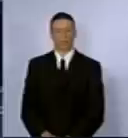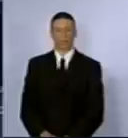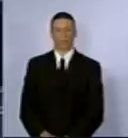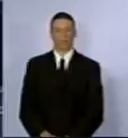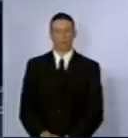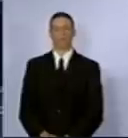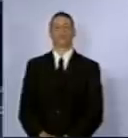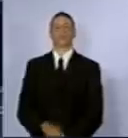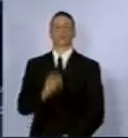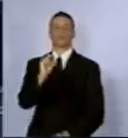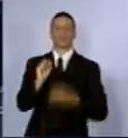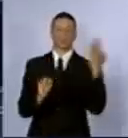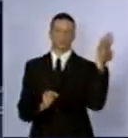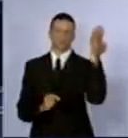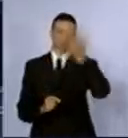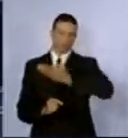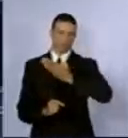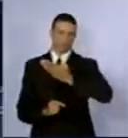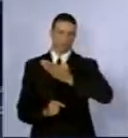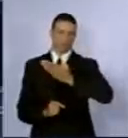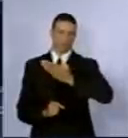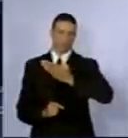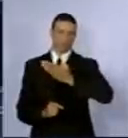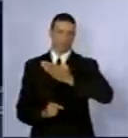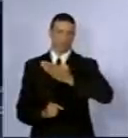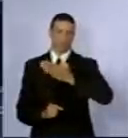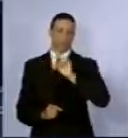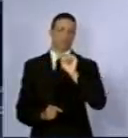para argumentarmos